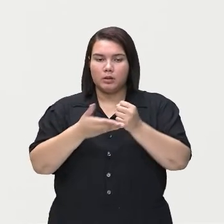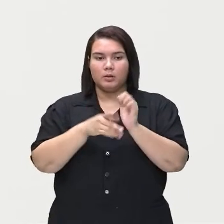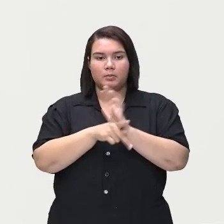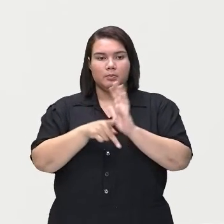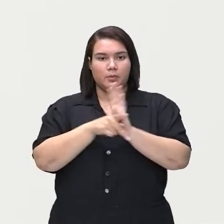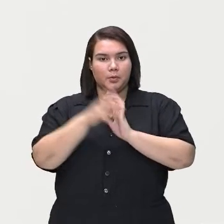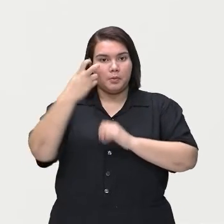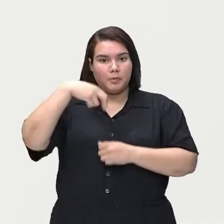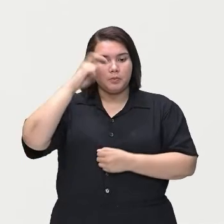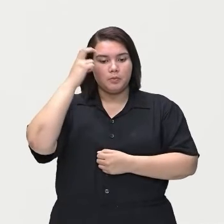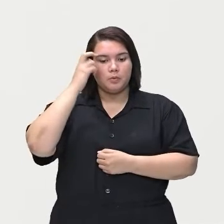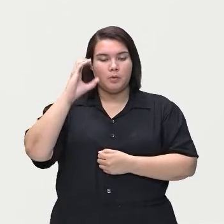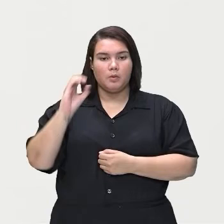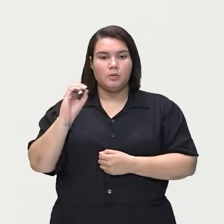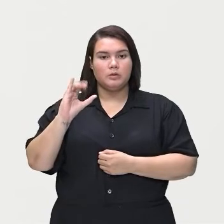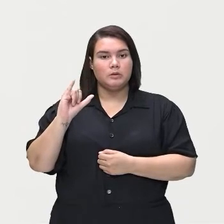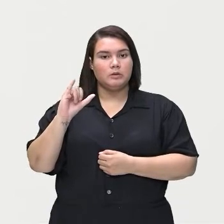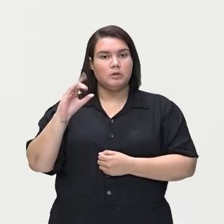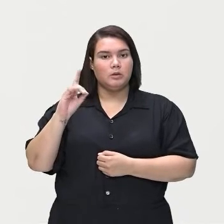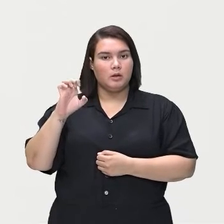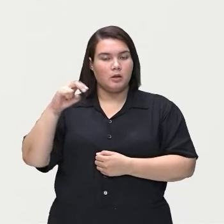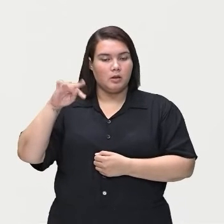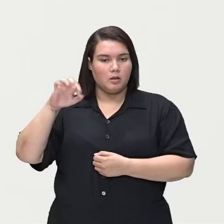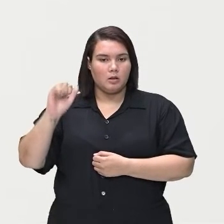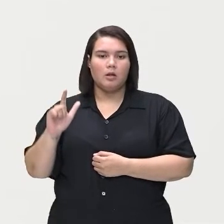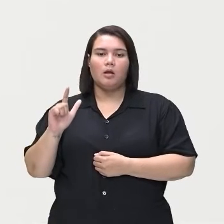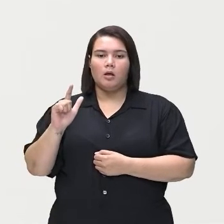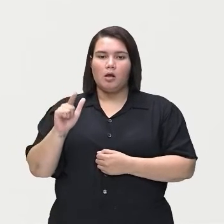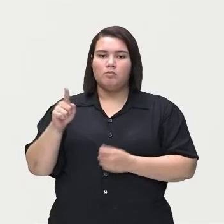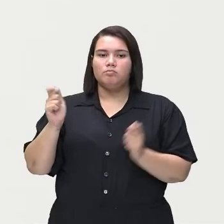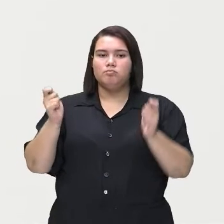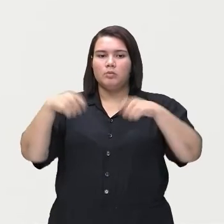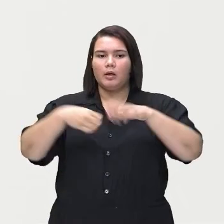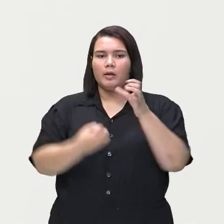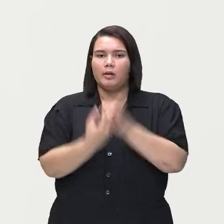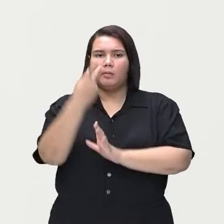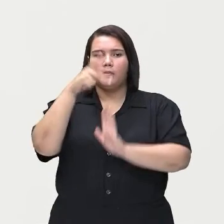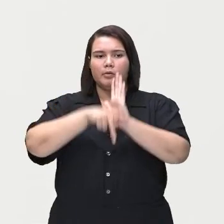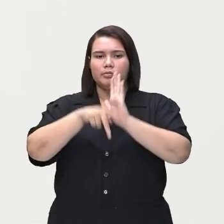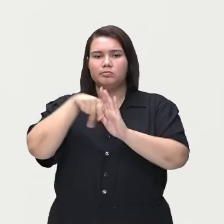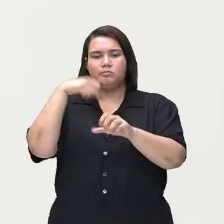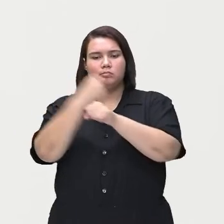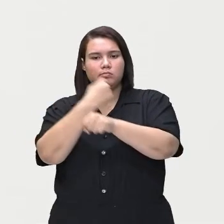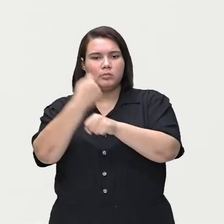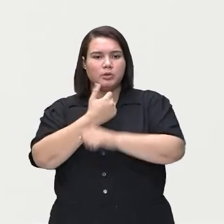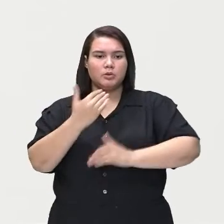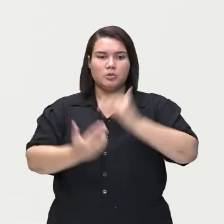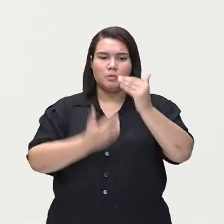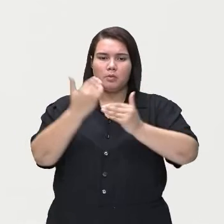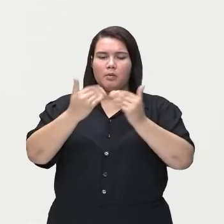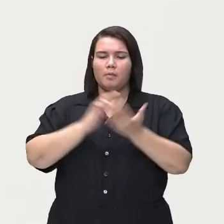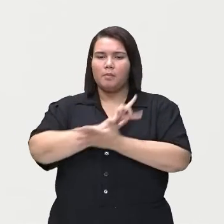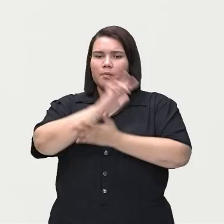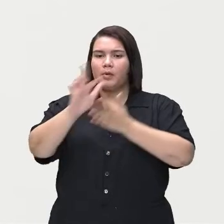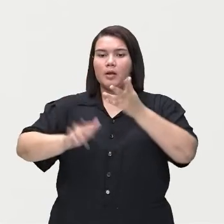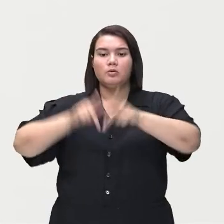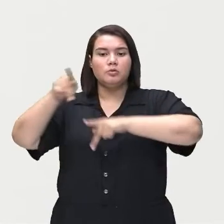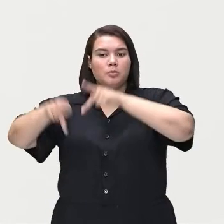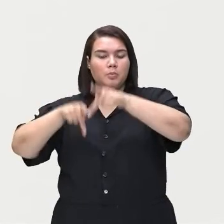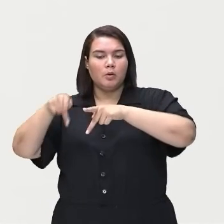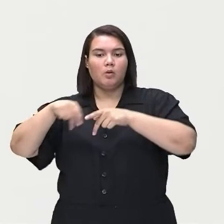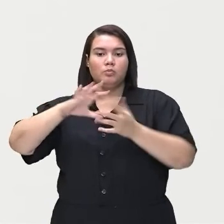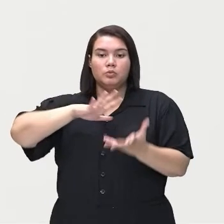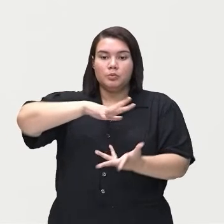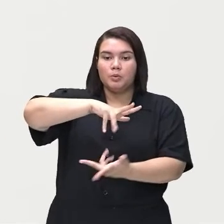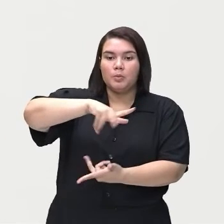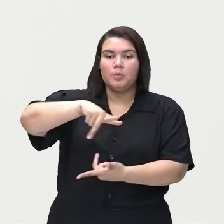cultura ocidental. Sua rede permitiu projetos de construção e desenvolvimento em muitas nações ao redor